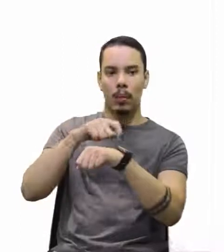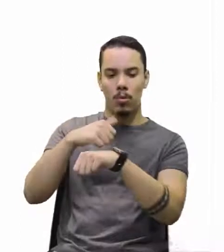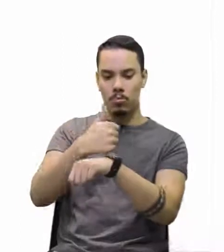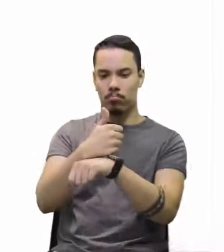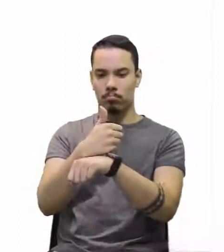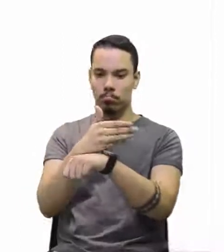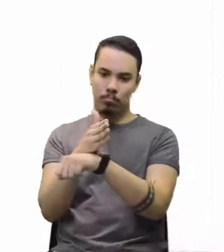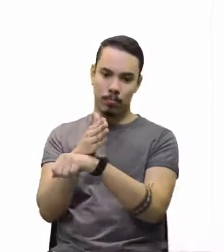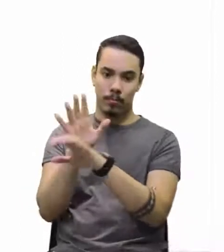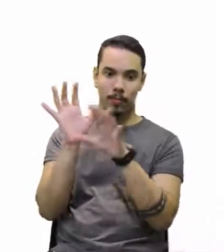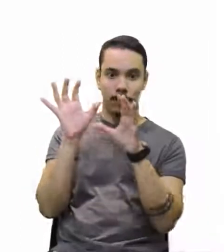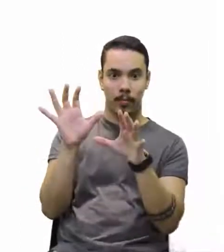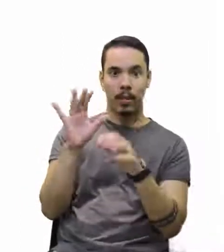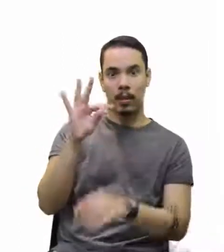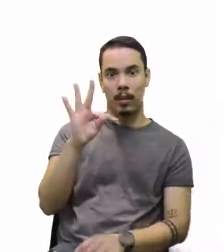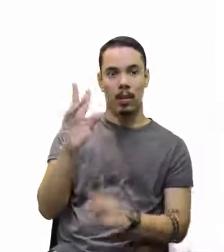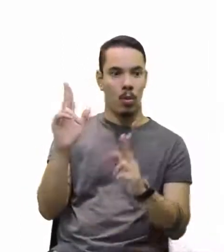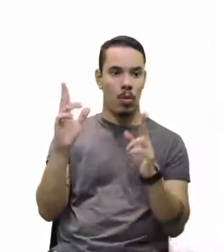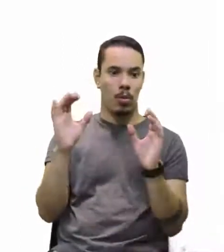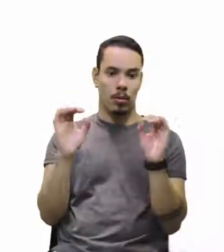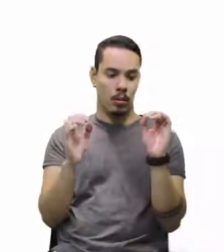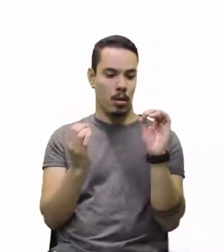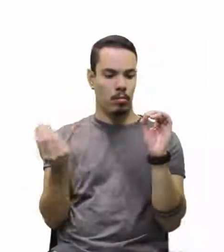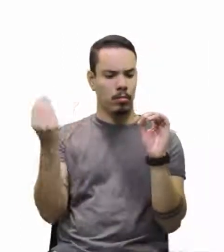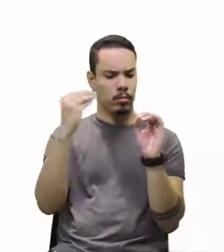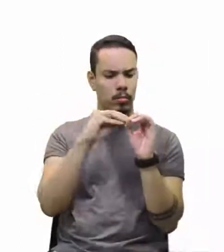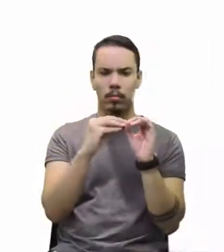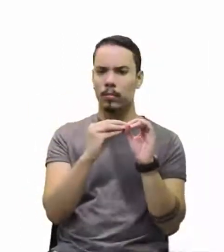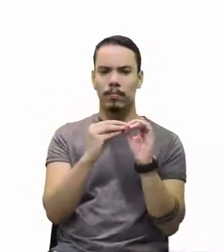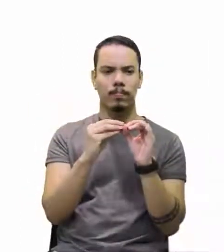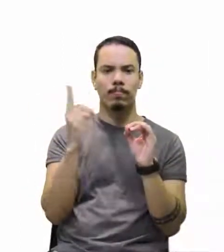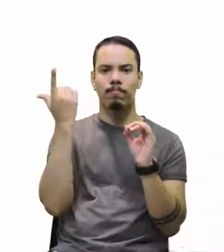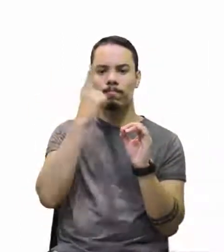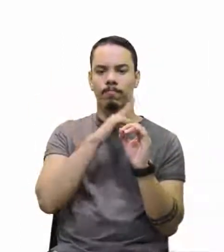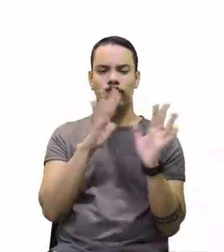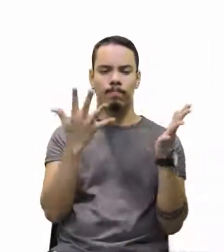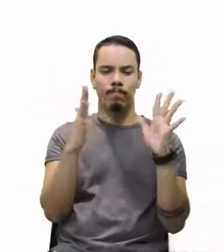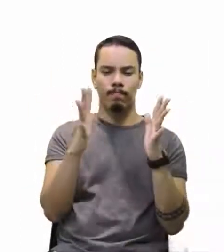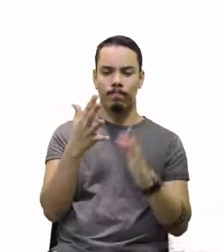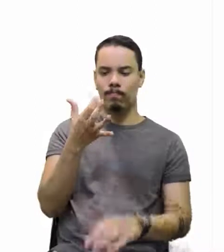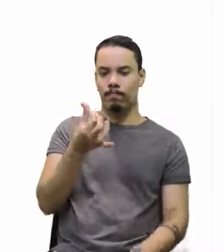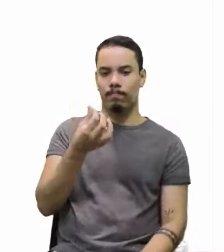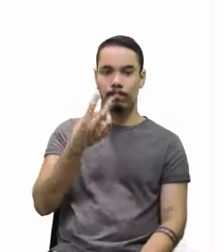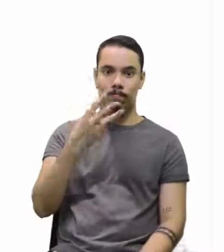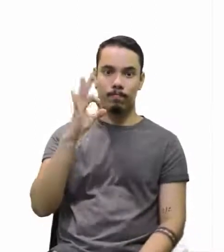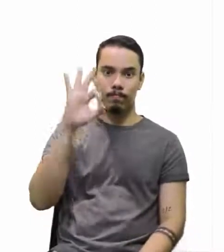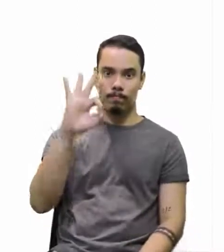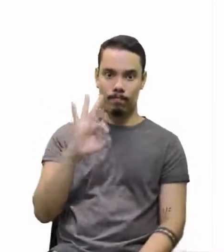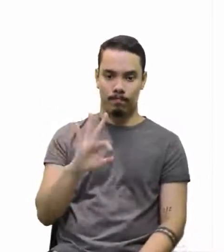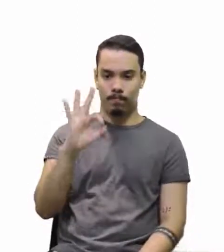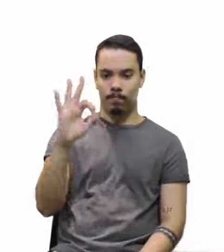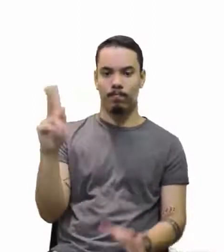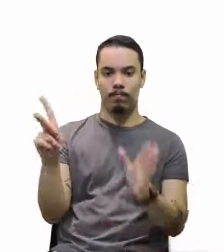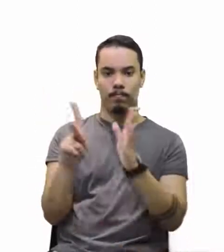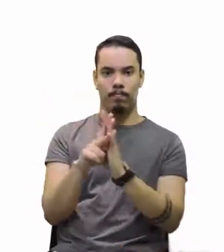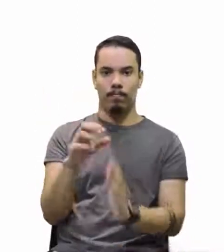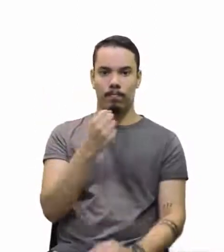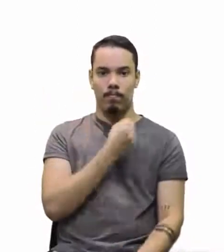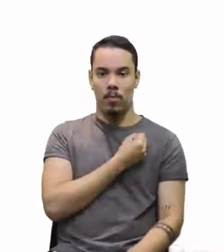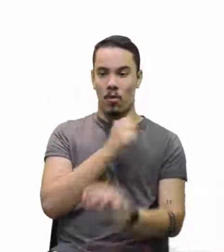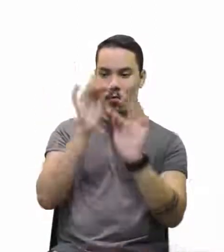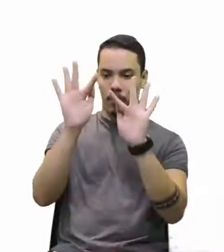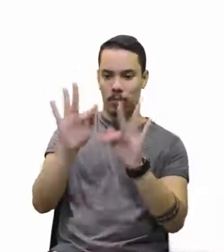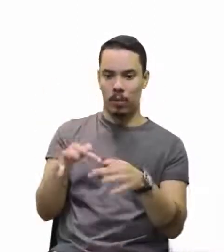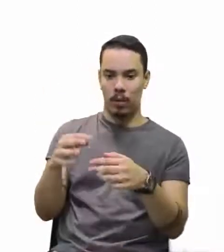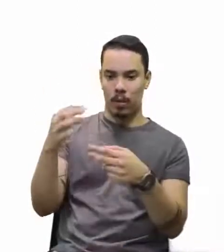a partir de T igual a zero. Para aí atingir cerca de 63% do valor final, olha